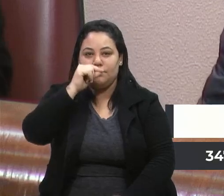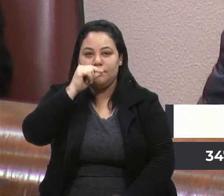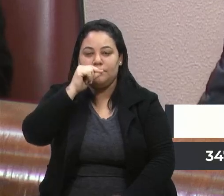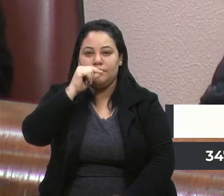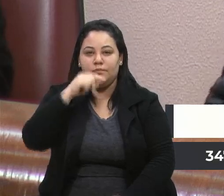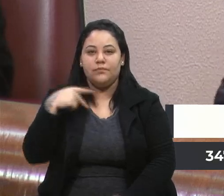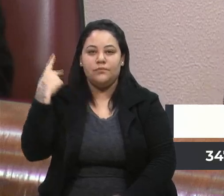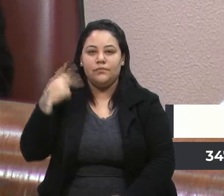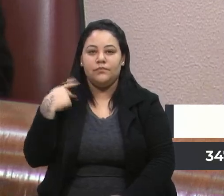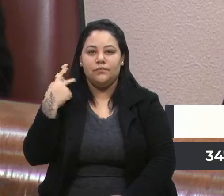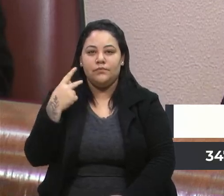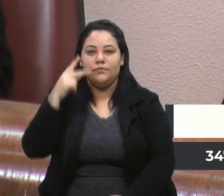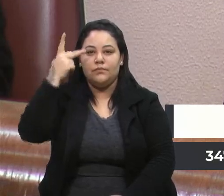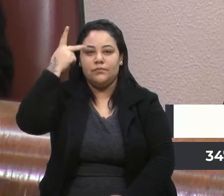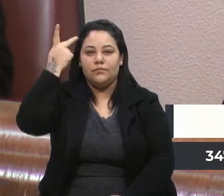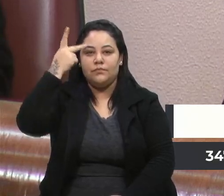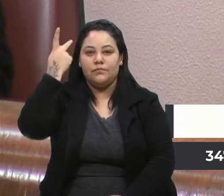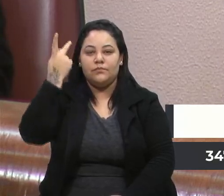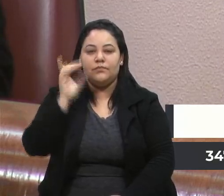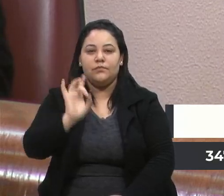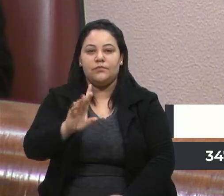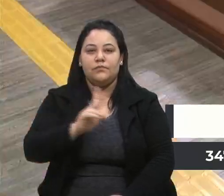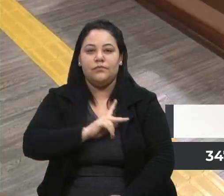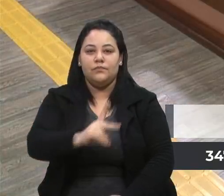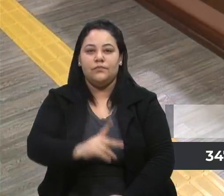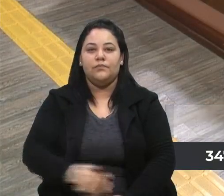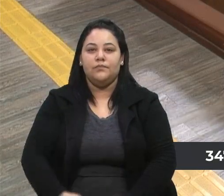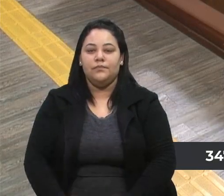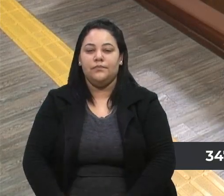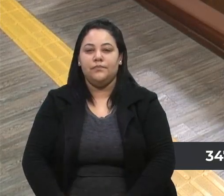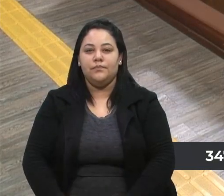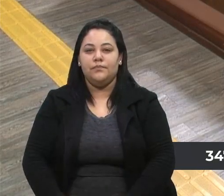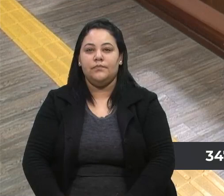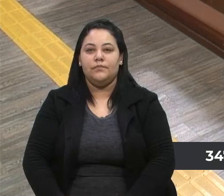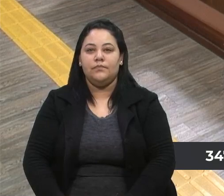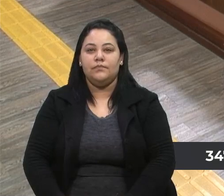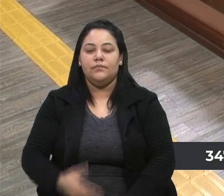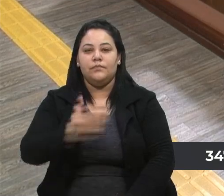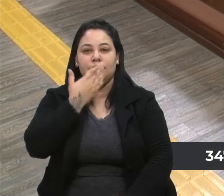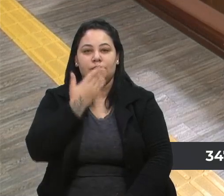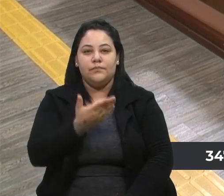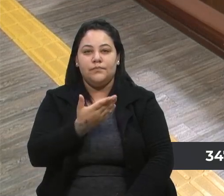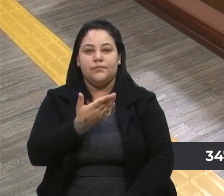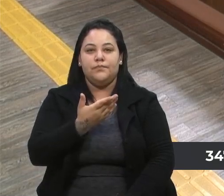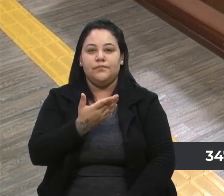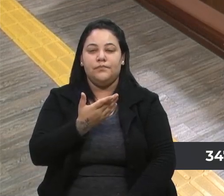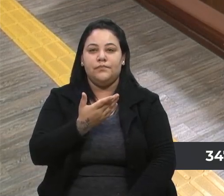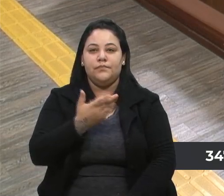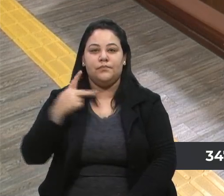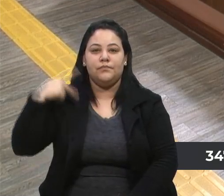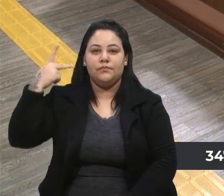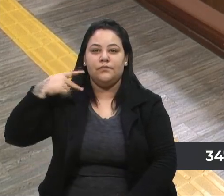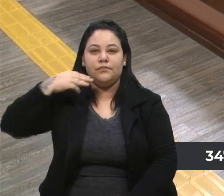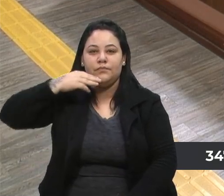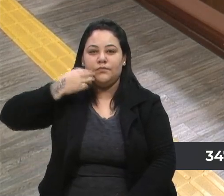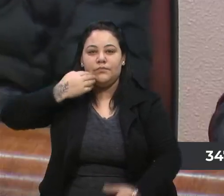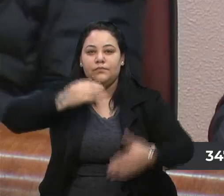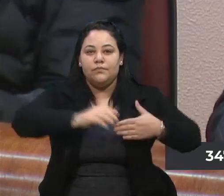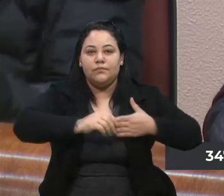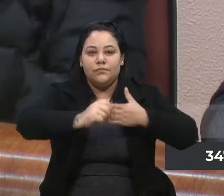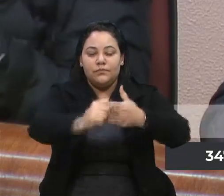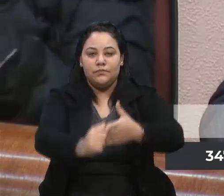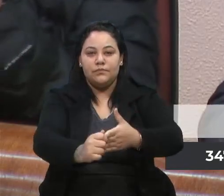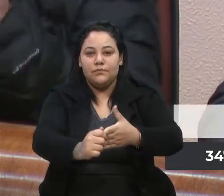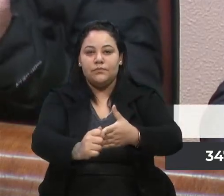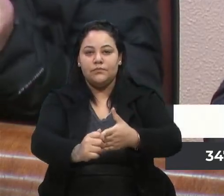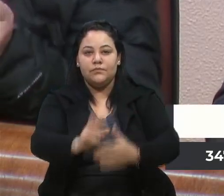e vereador Velocino Ues. Era isso, senhor presidente. Obrigado. Solicita a vereadora Marisol Santos que acompanhe o